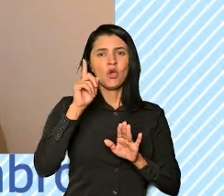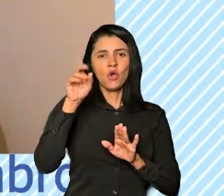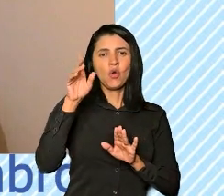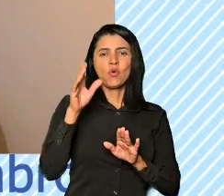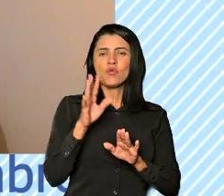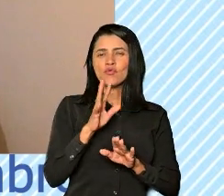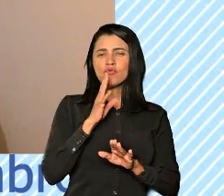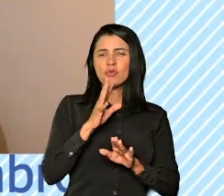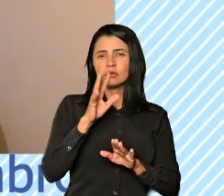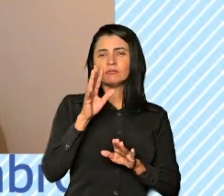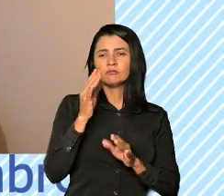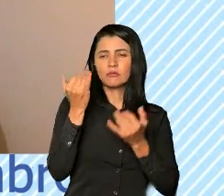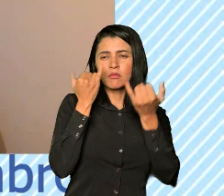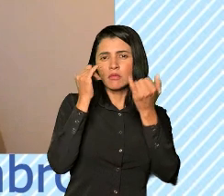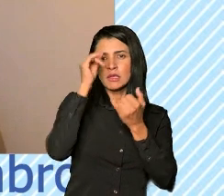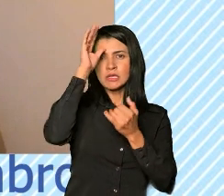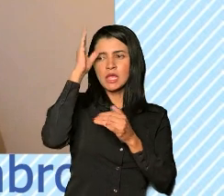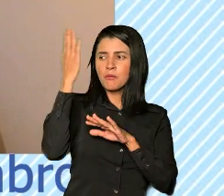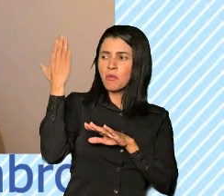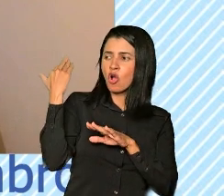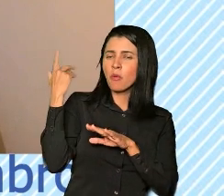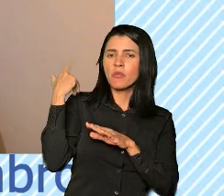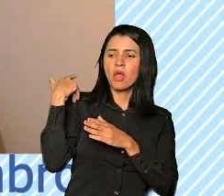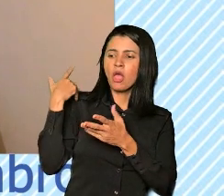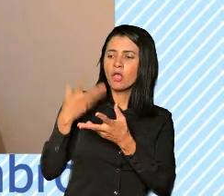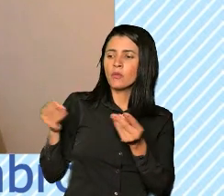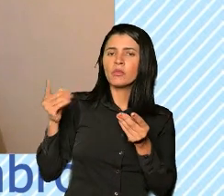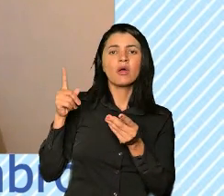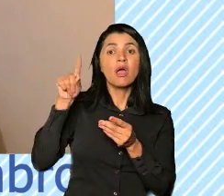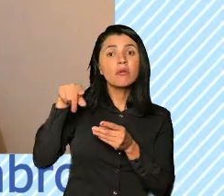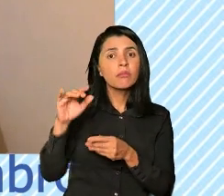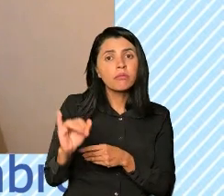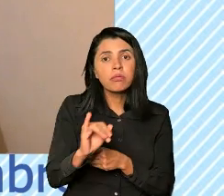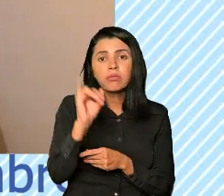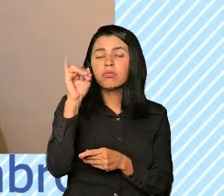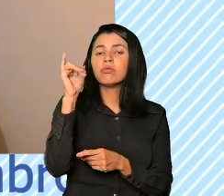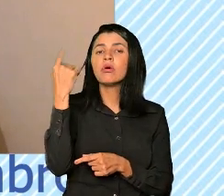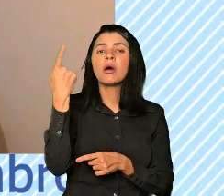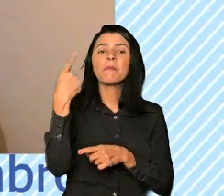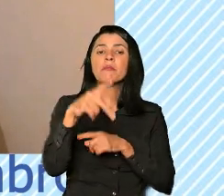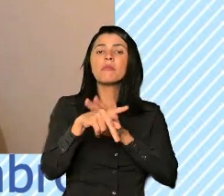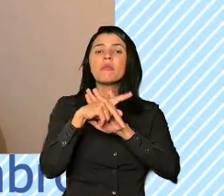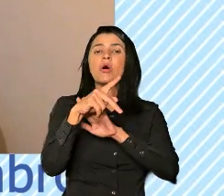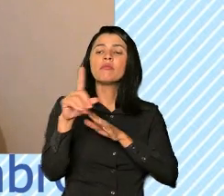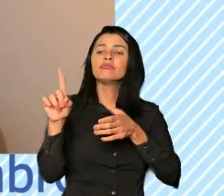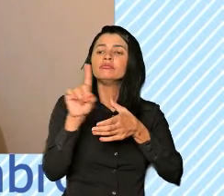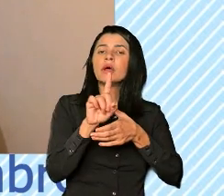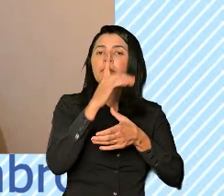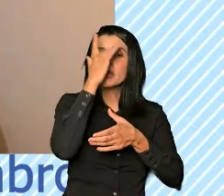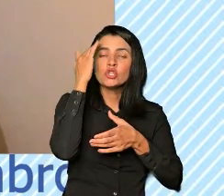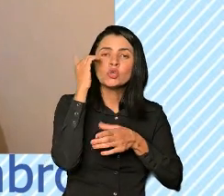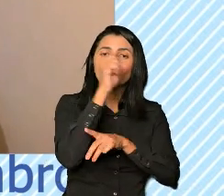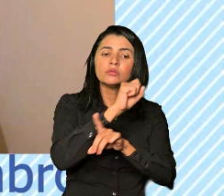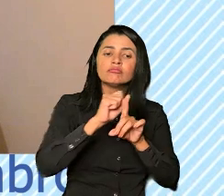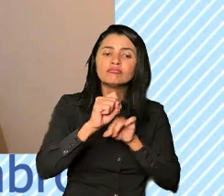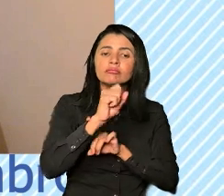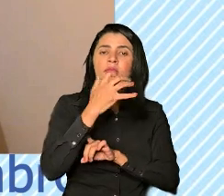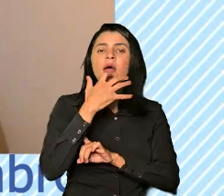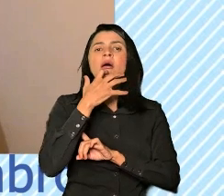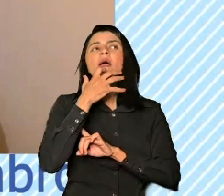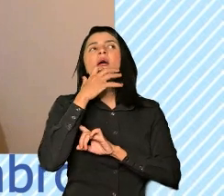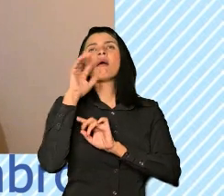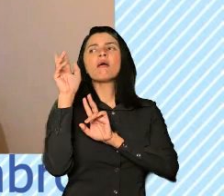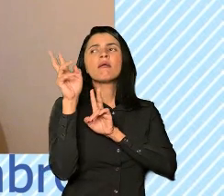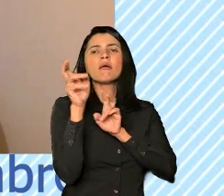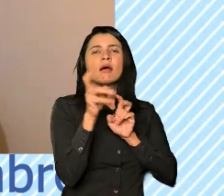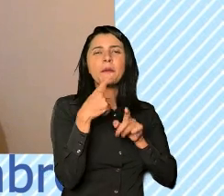não é porque ele passou, ele é indispensável, né, para a própria inserção do indivíduo na sociedade, né?